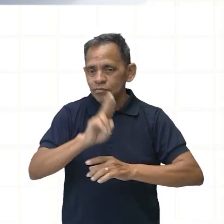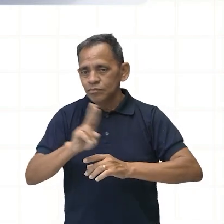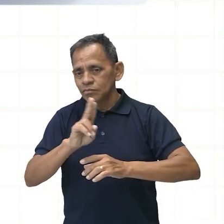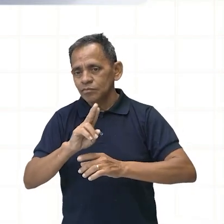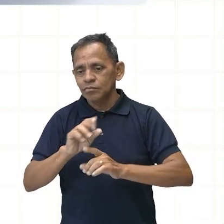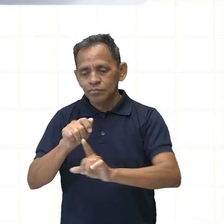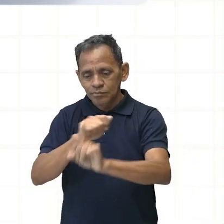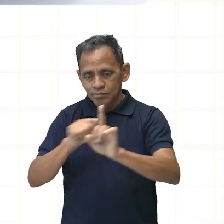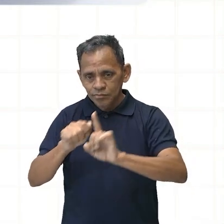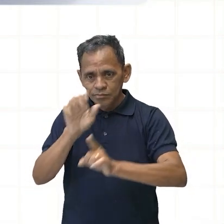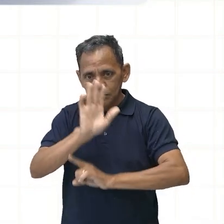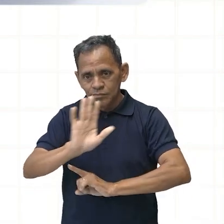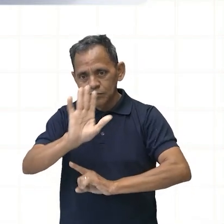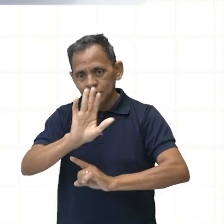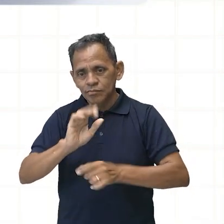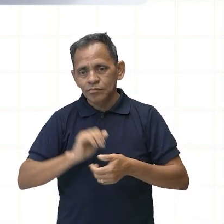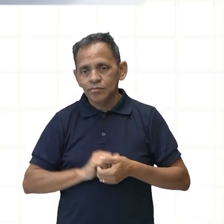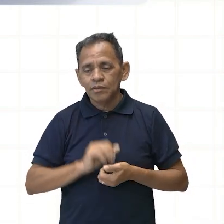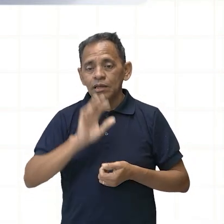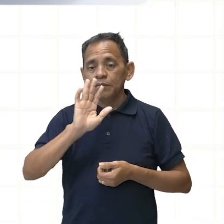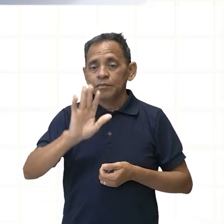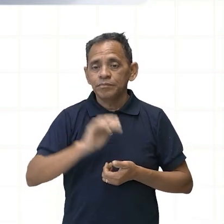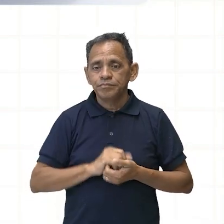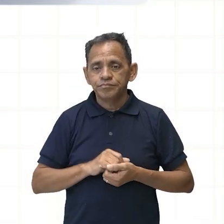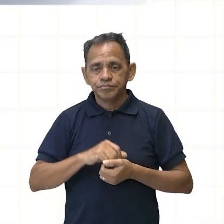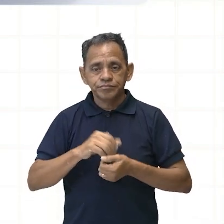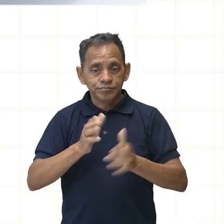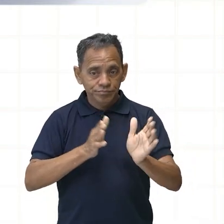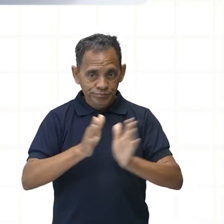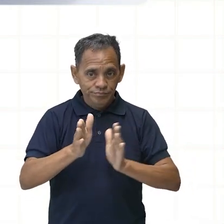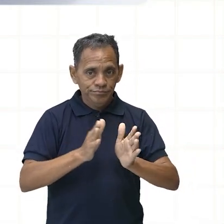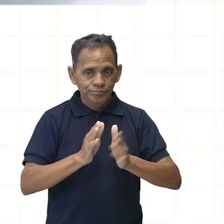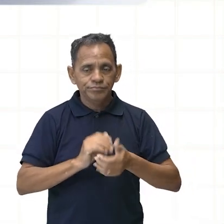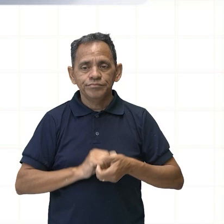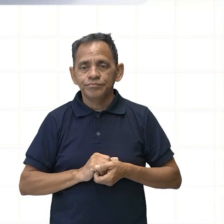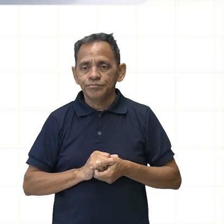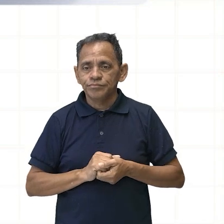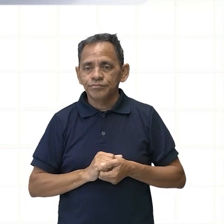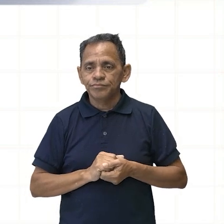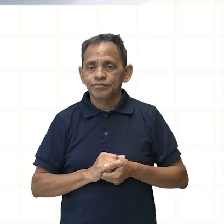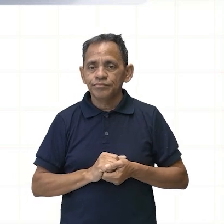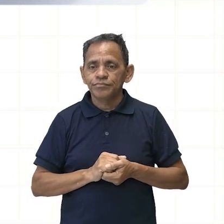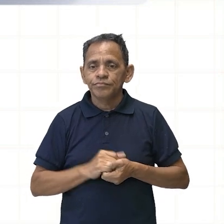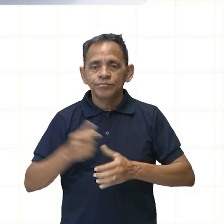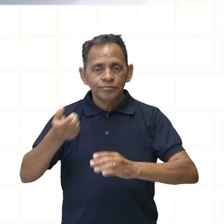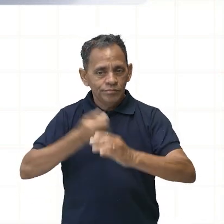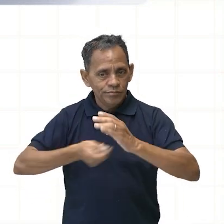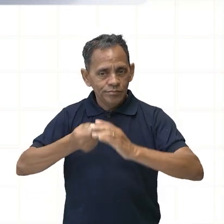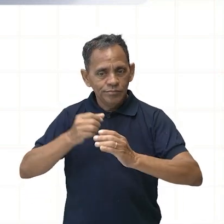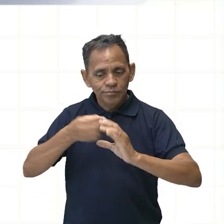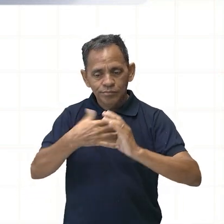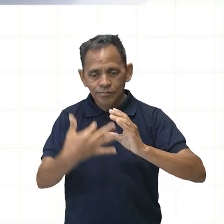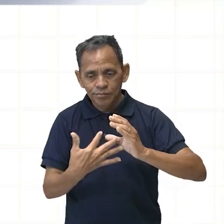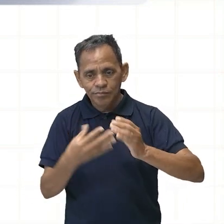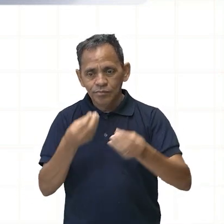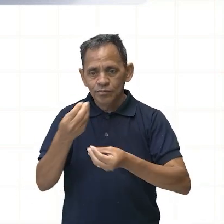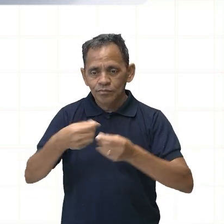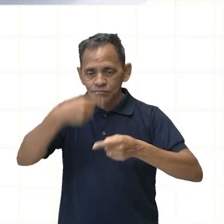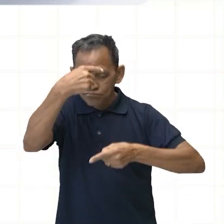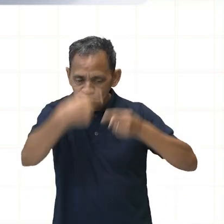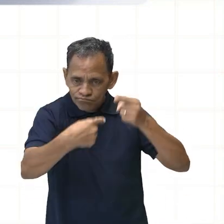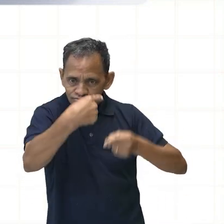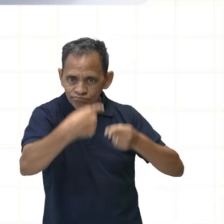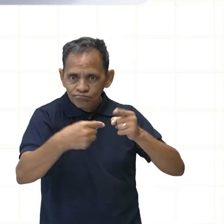sociedade de uma forma geral, né? E esse momento de mundialização do capitalismo foi caracterizado pela disputa